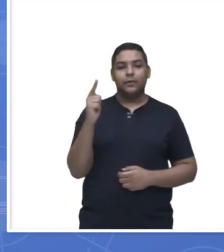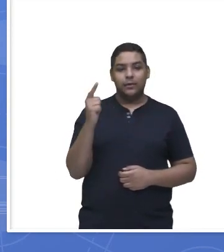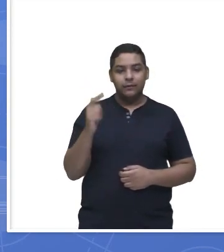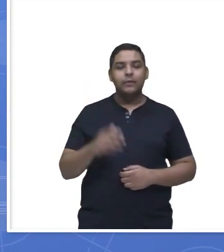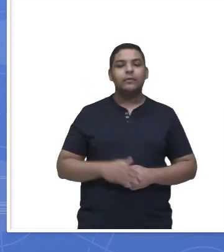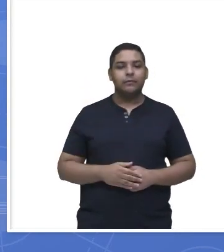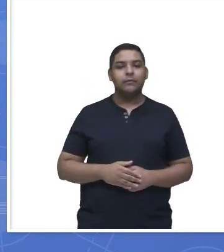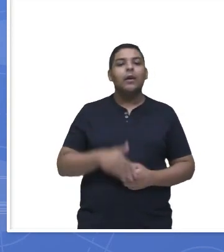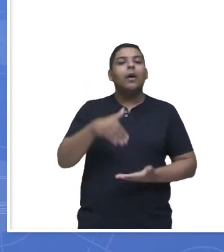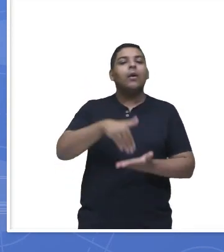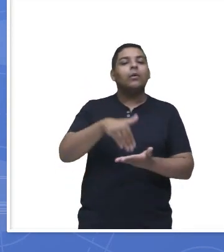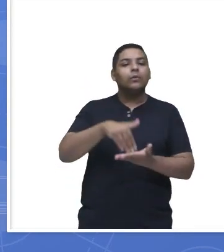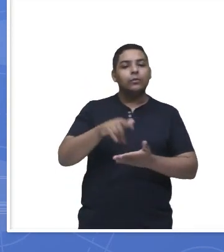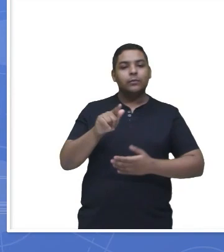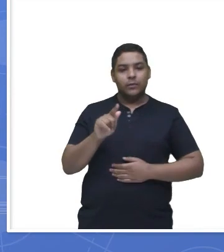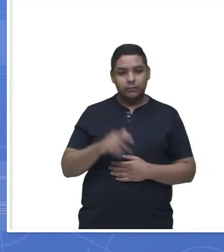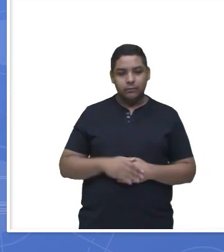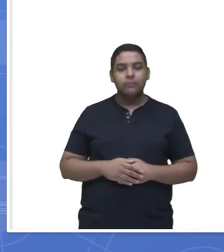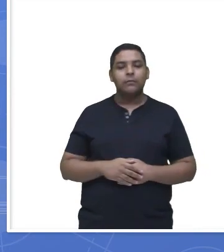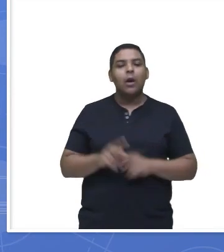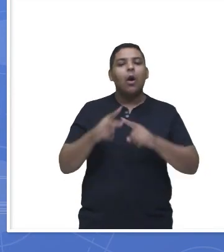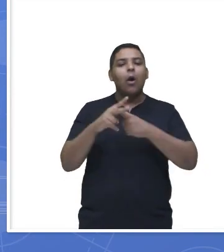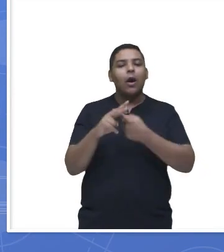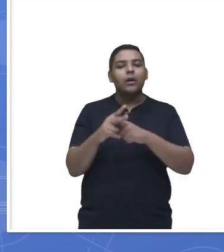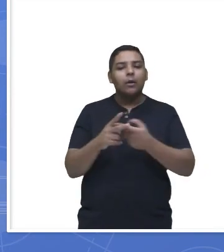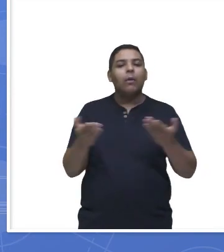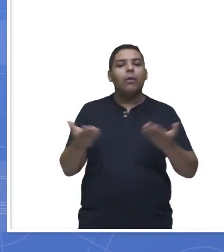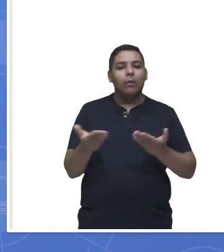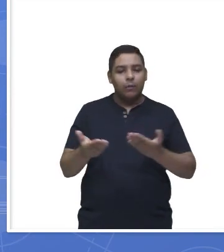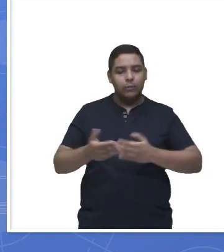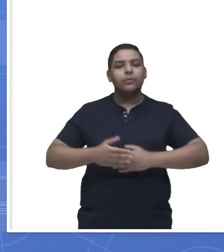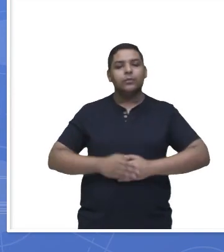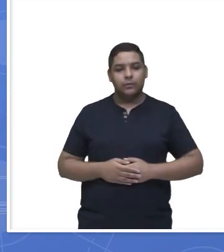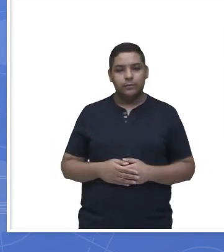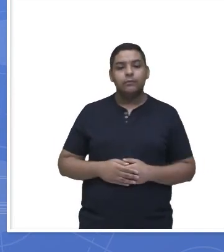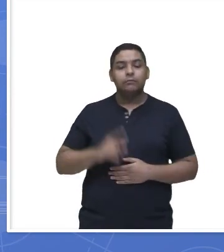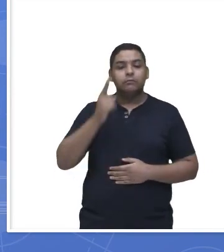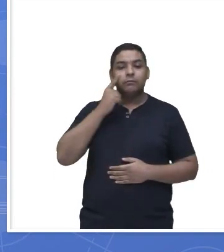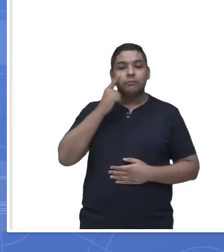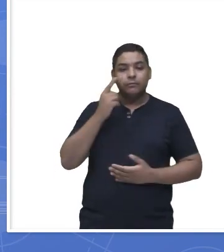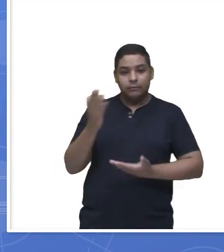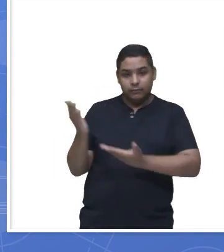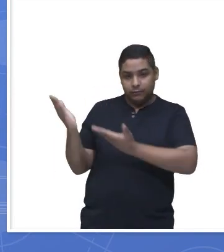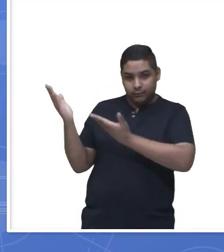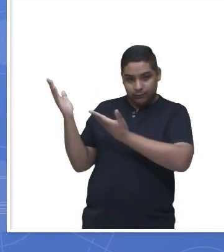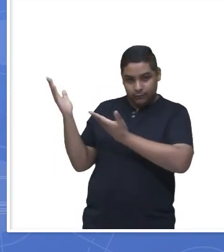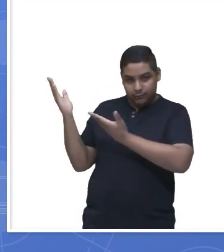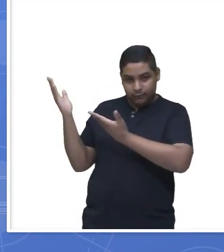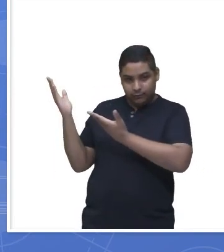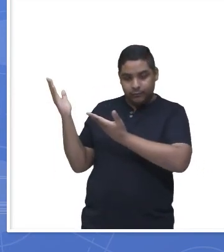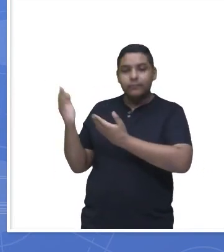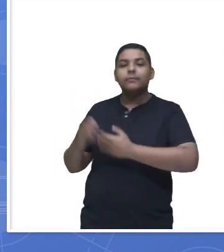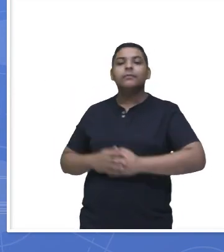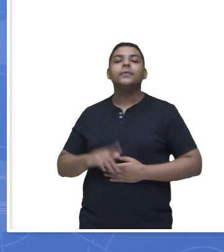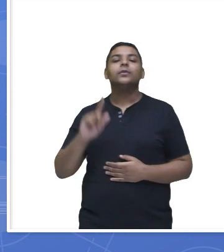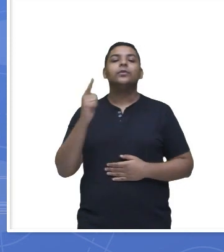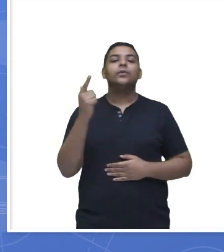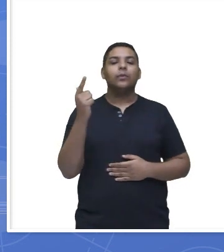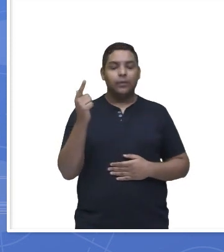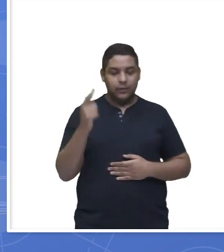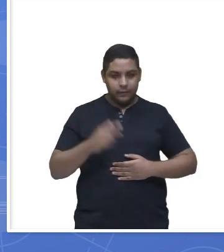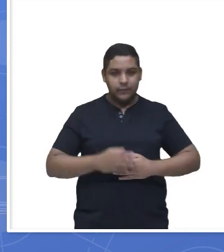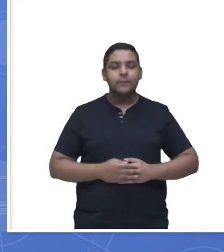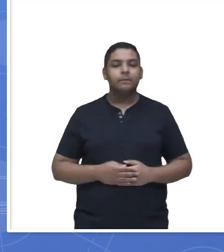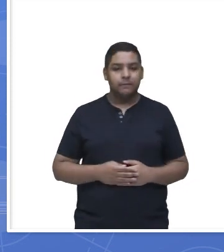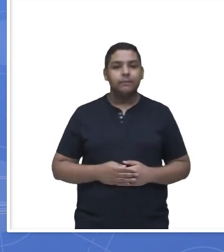correção de hoje. Então aí chamando a nossa imagem, a aula de hoje é a aula 102, parte 1 de Geografia.